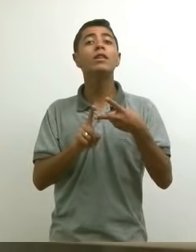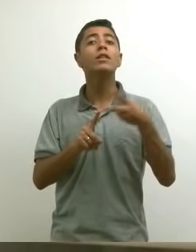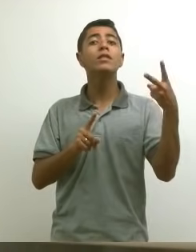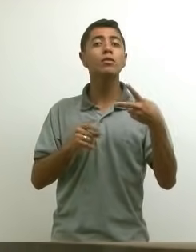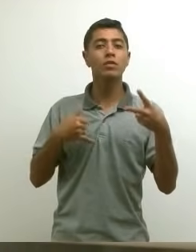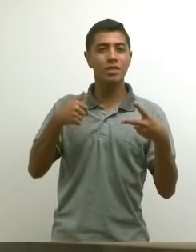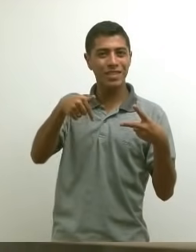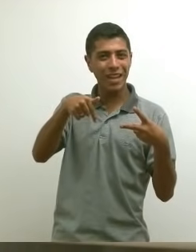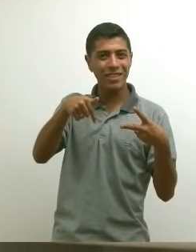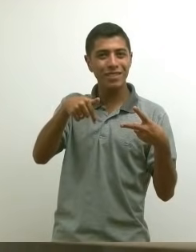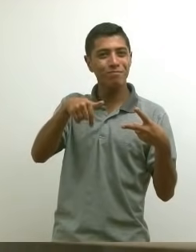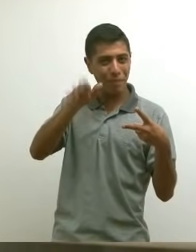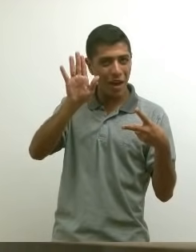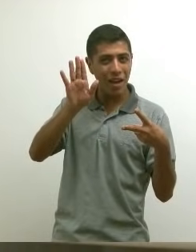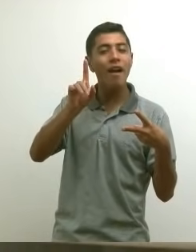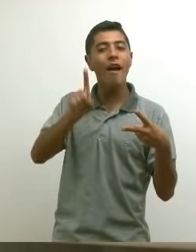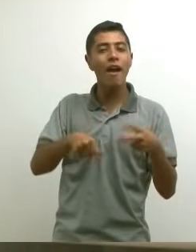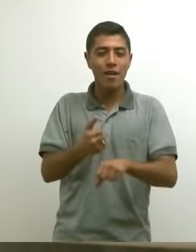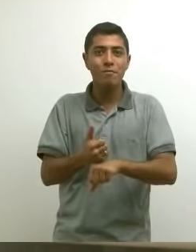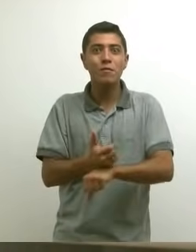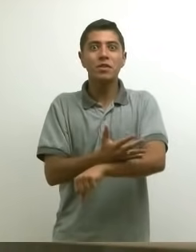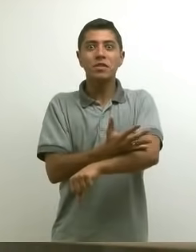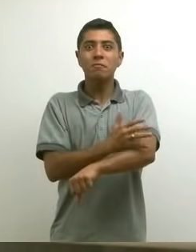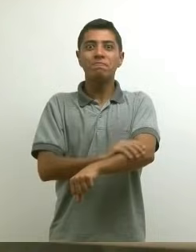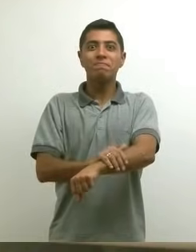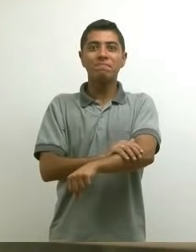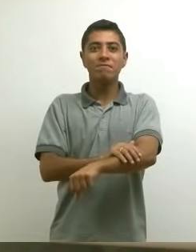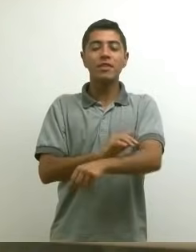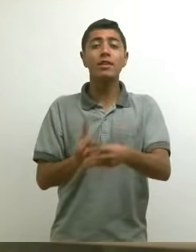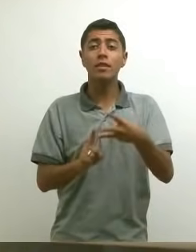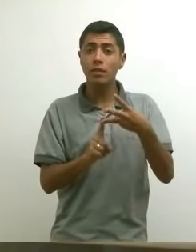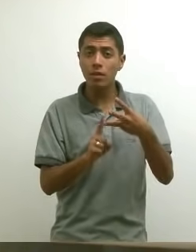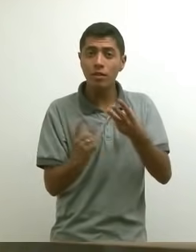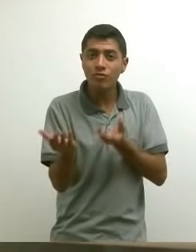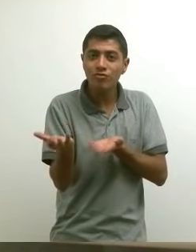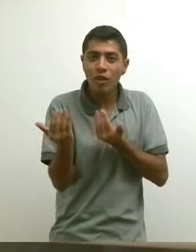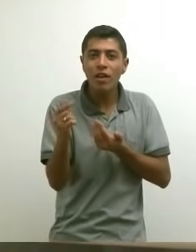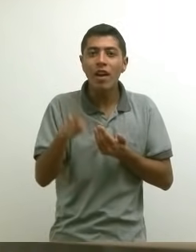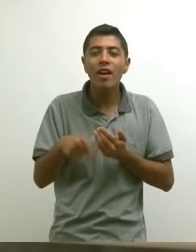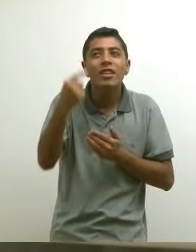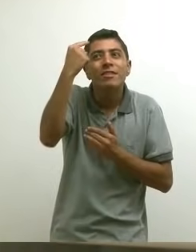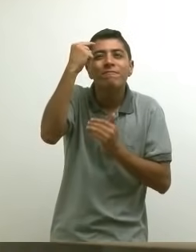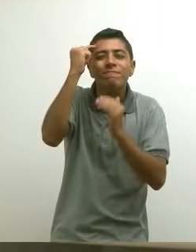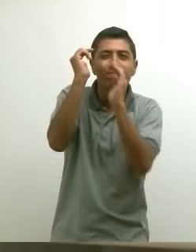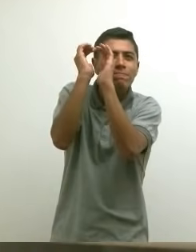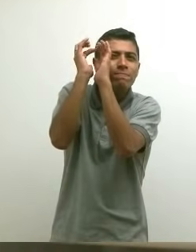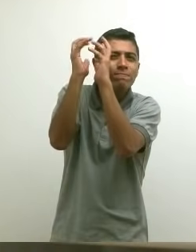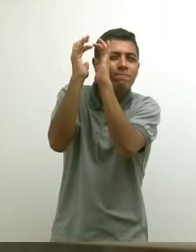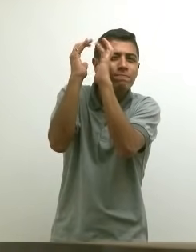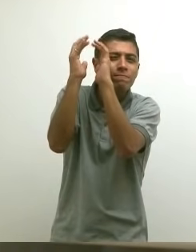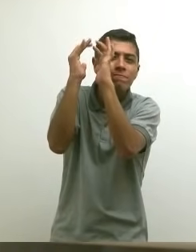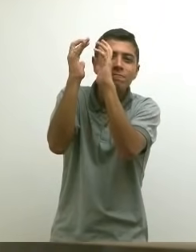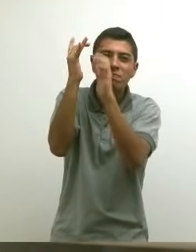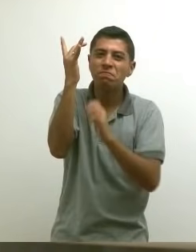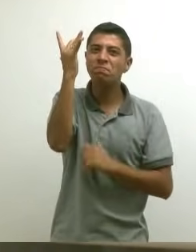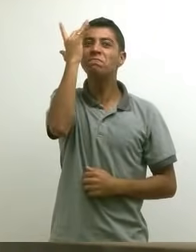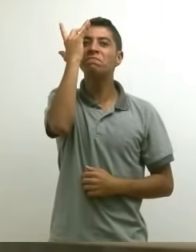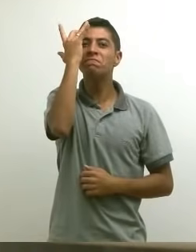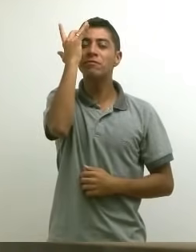infância uma inteligência cognitiva o que se privilegiou na educação infantil claramente